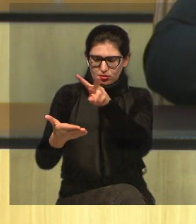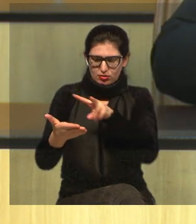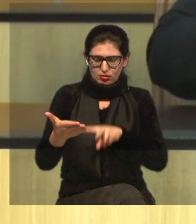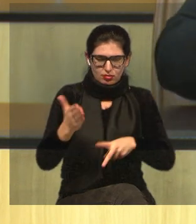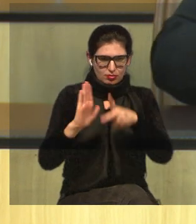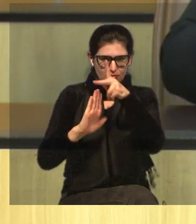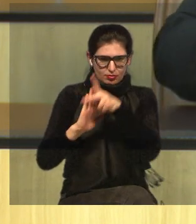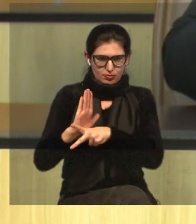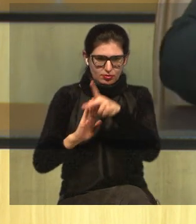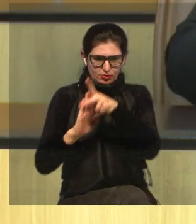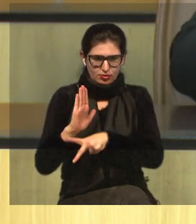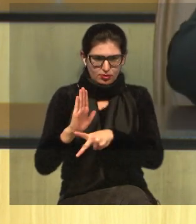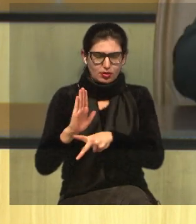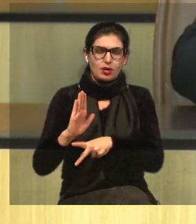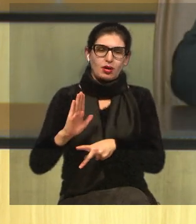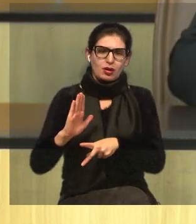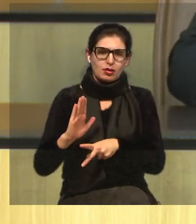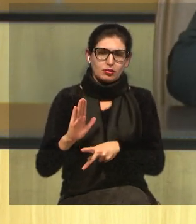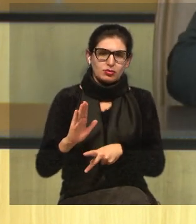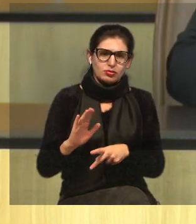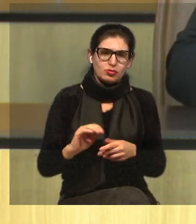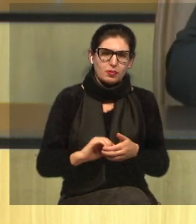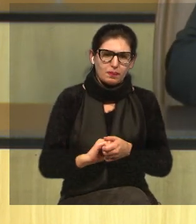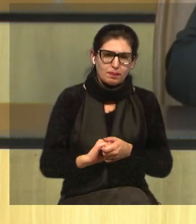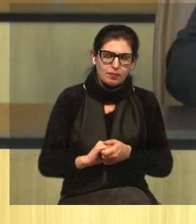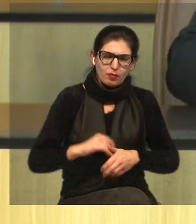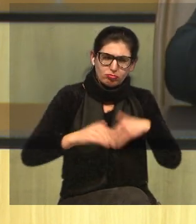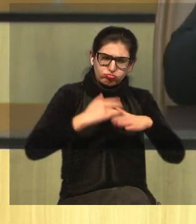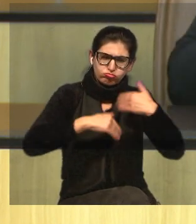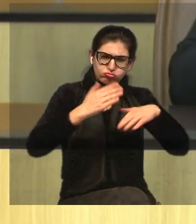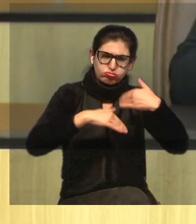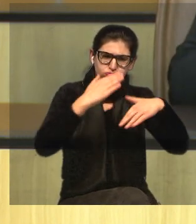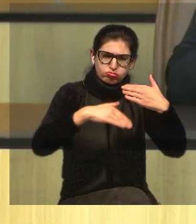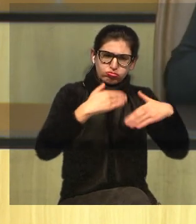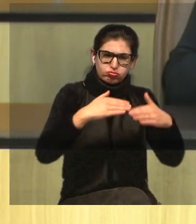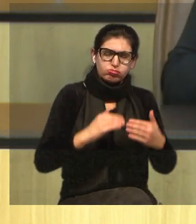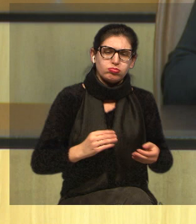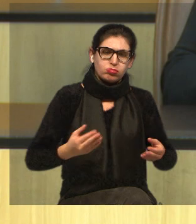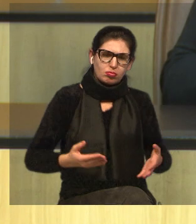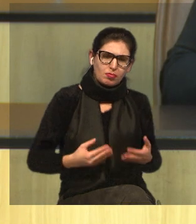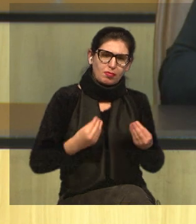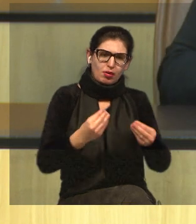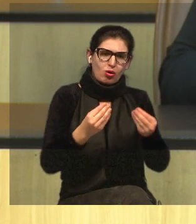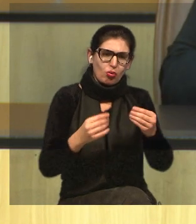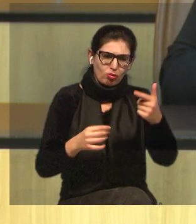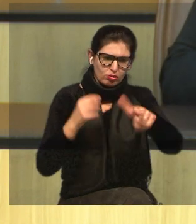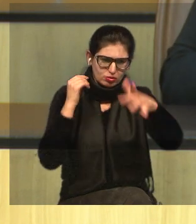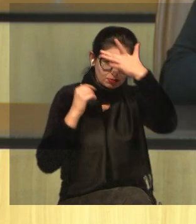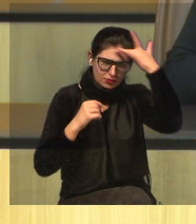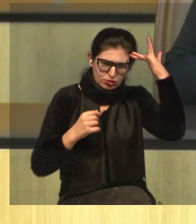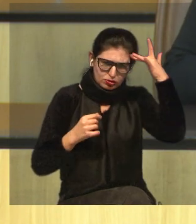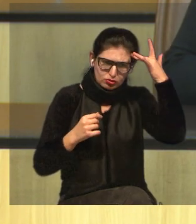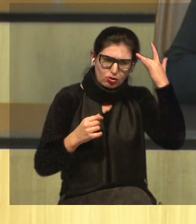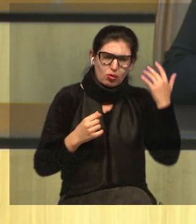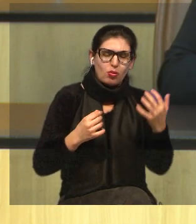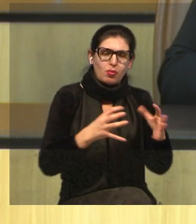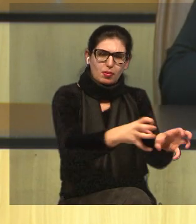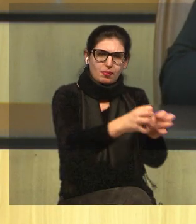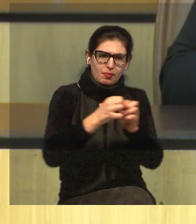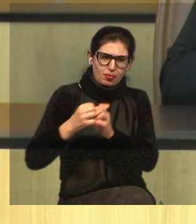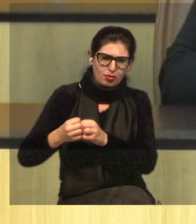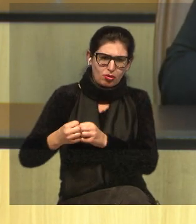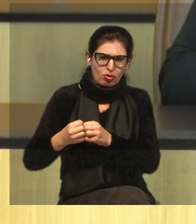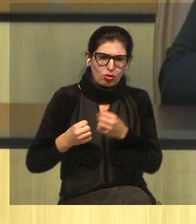uma aceleração muito rápida para a adoção e não fortalece o que o Estatuto da Criança e Adolescente tem